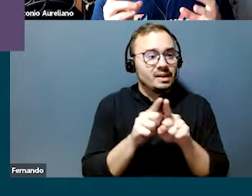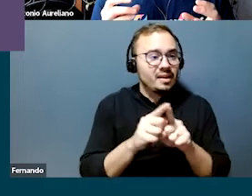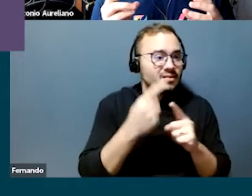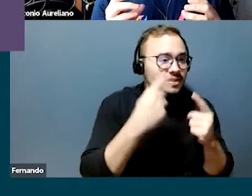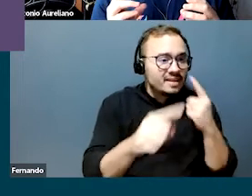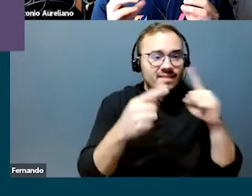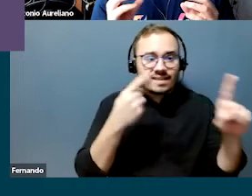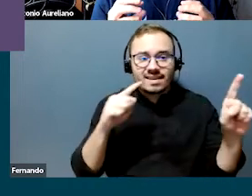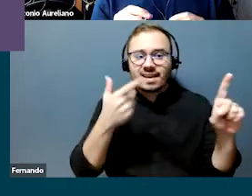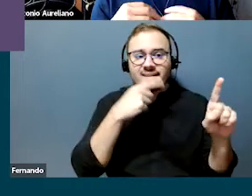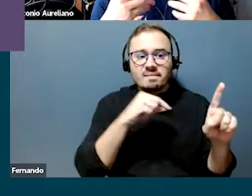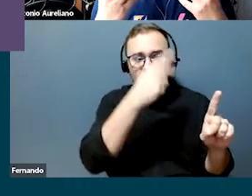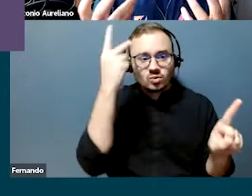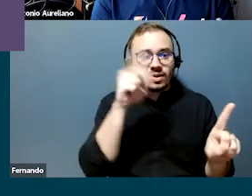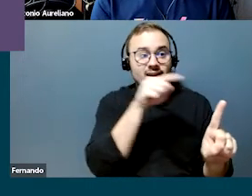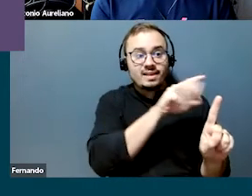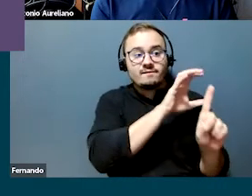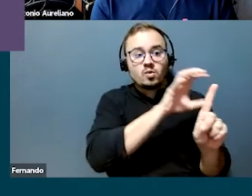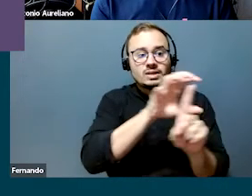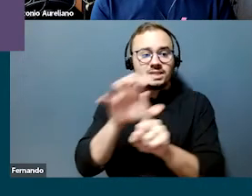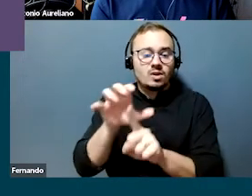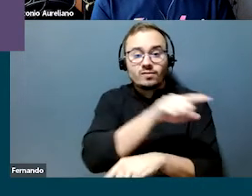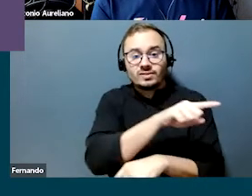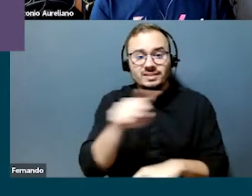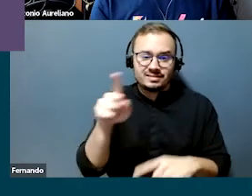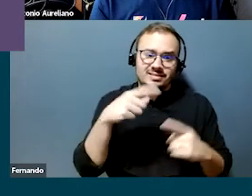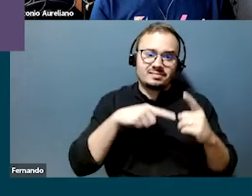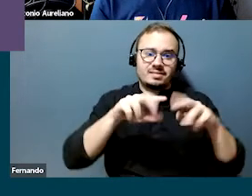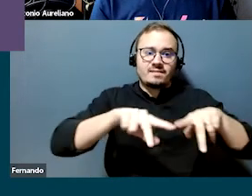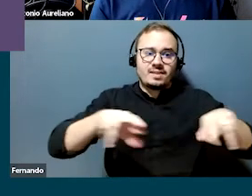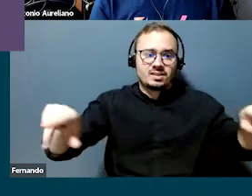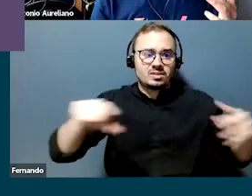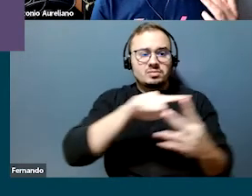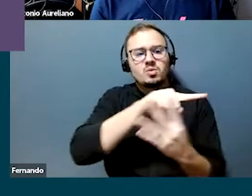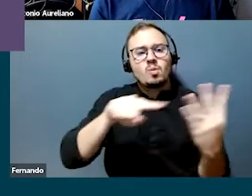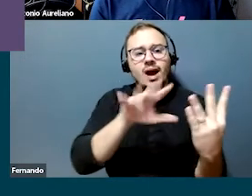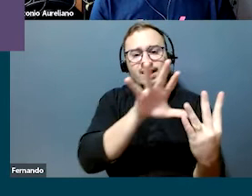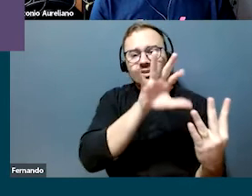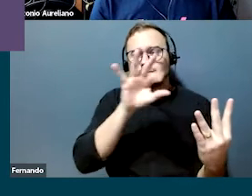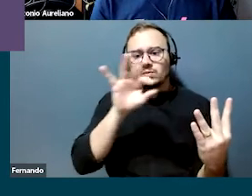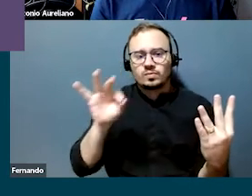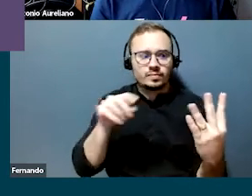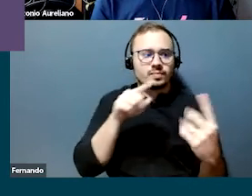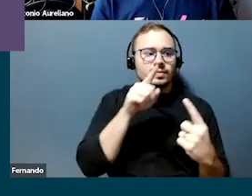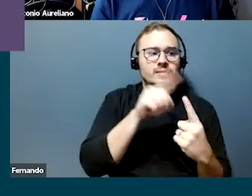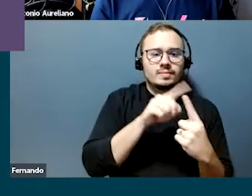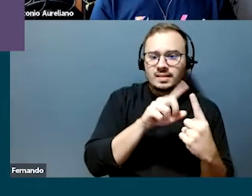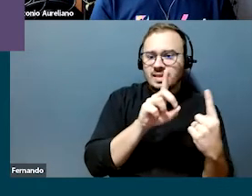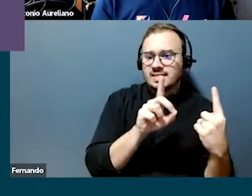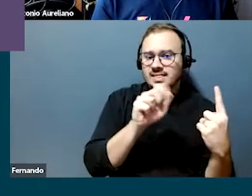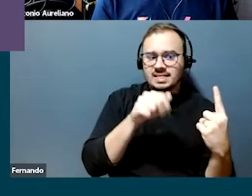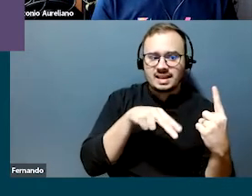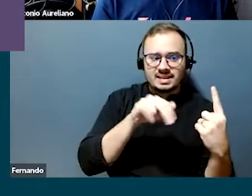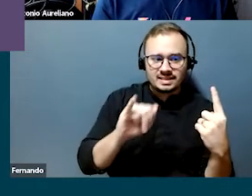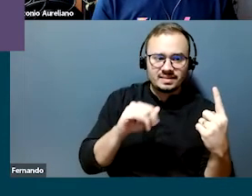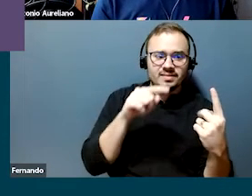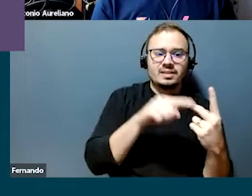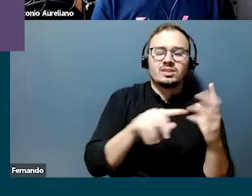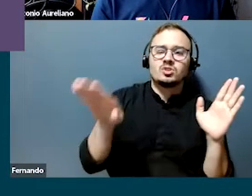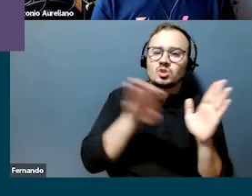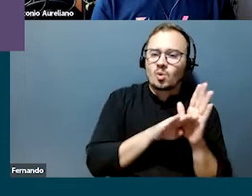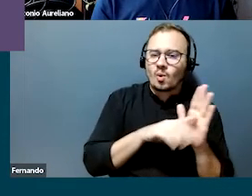já chega no ponto de ver quem são as pessoas que Tarcísio influenciou, você pode, entre as várias, você pode citar esses 4 aqui. Dani, que